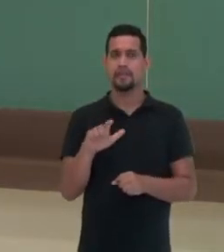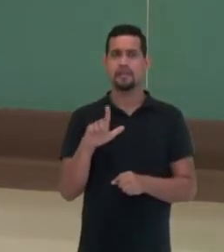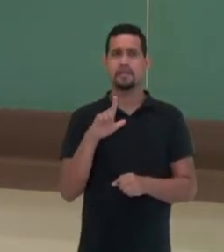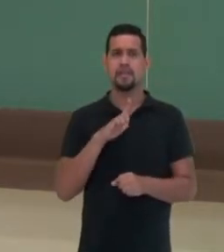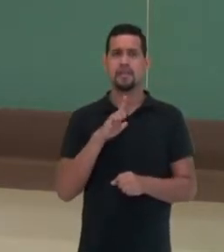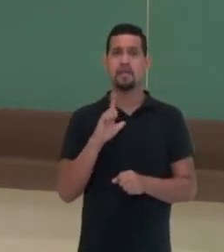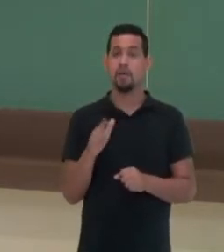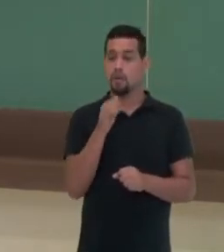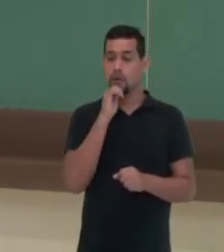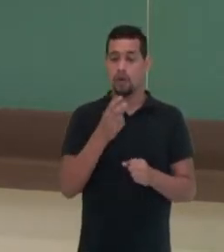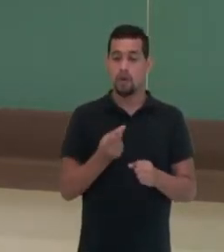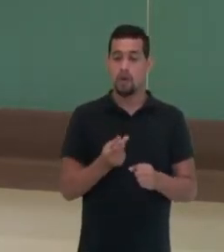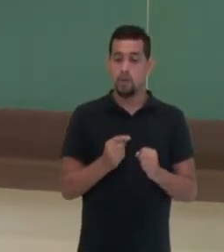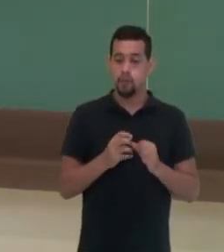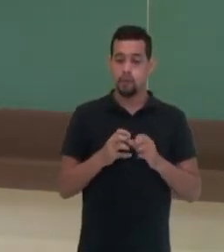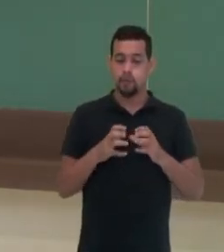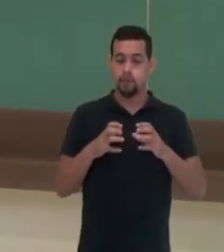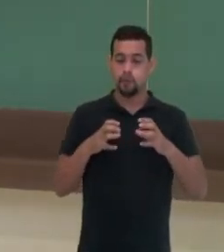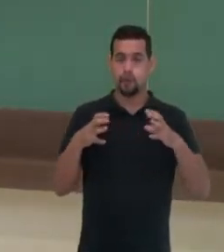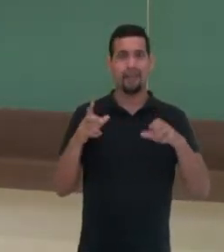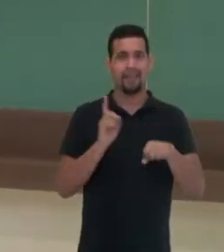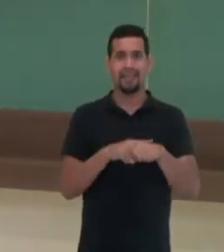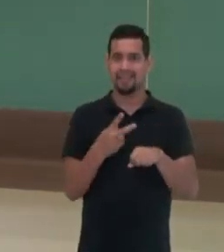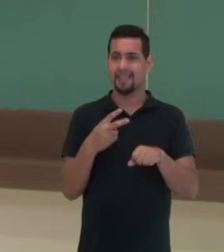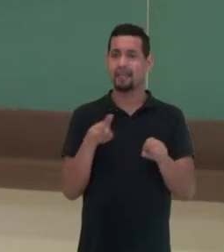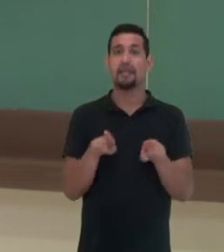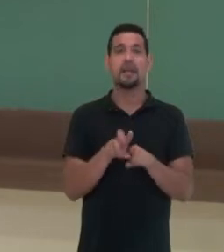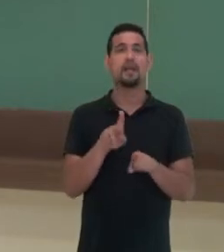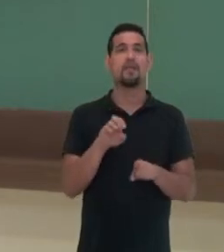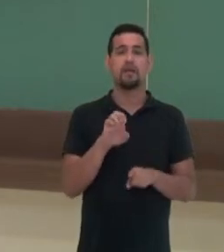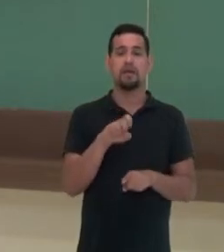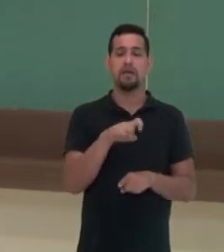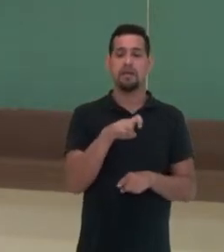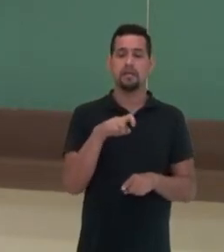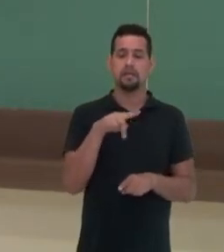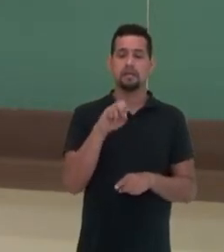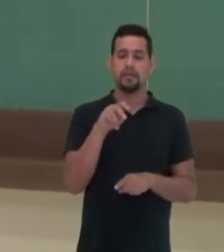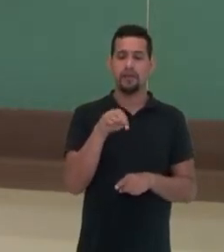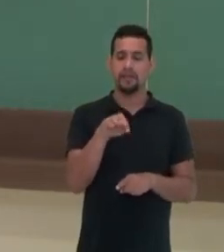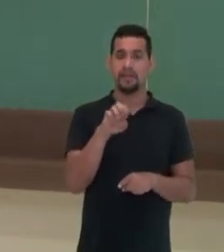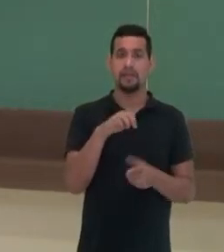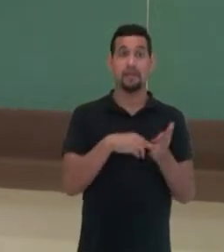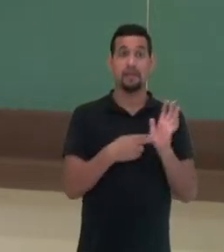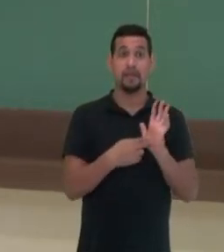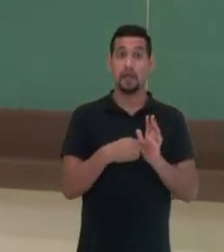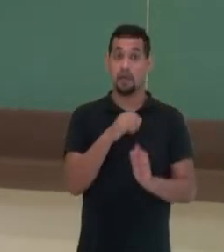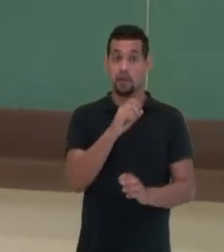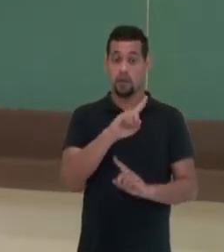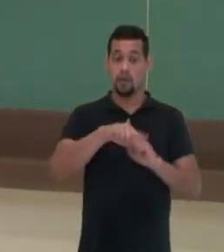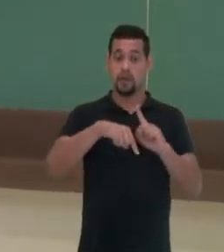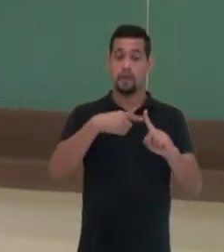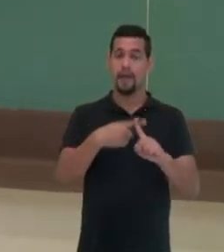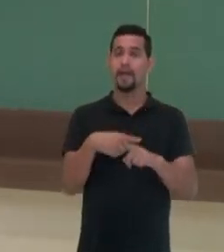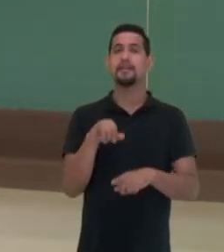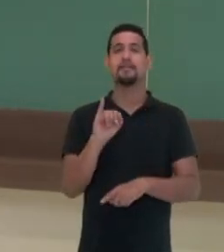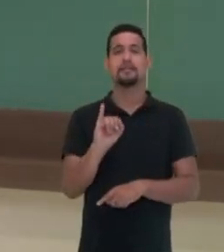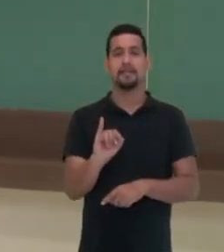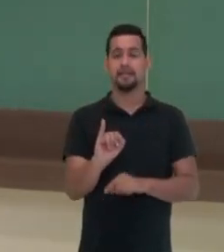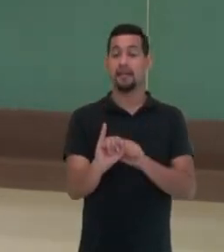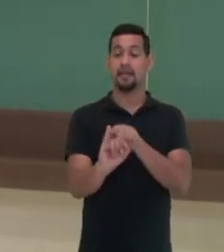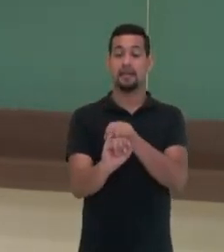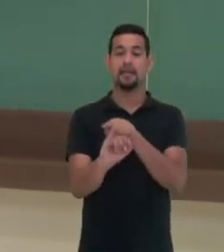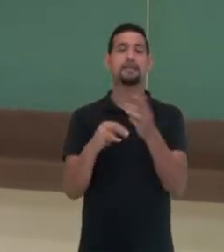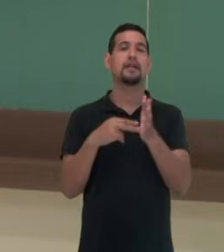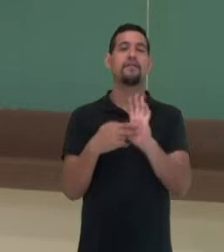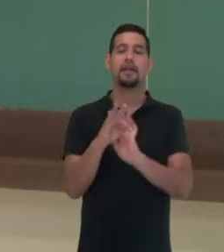negócio cresce exponencialmente, por isso que o tempo está aqui ó, como expoente. Então é 1 mais a taxa, ok? Taxa,